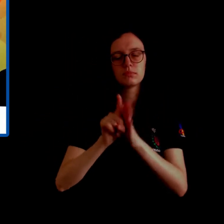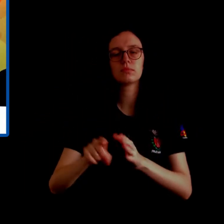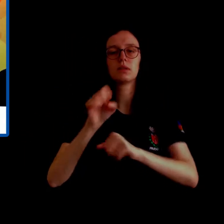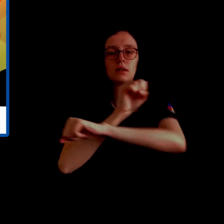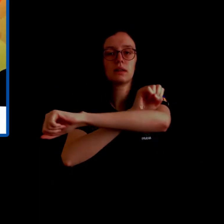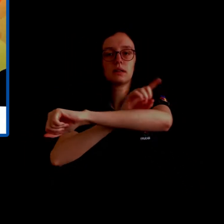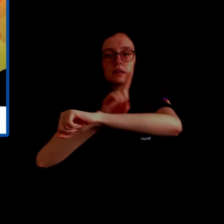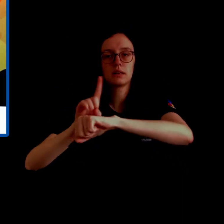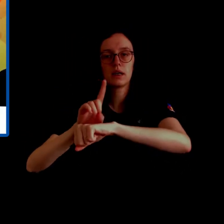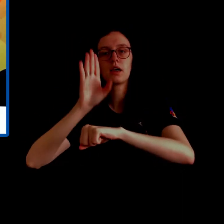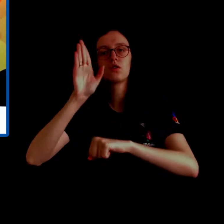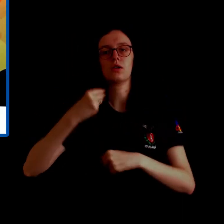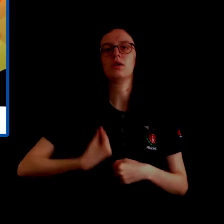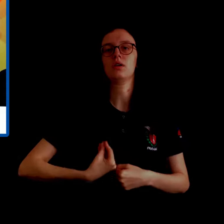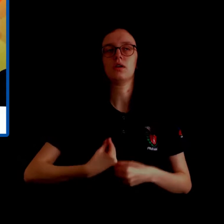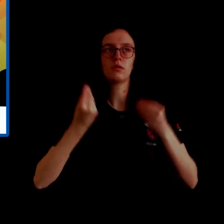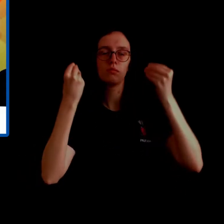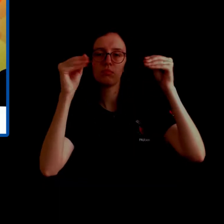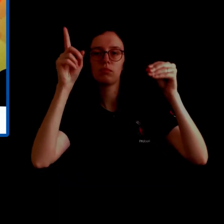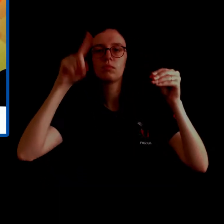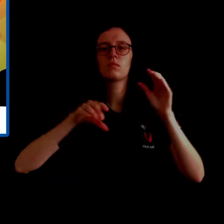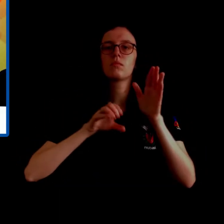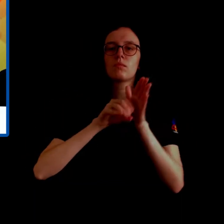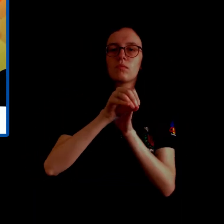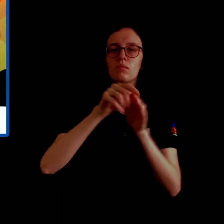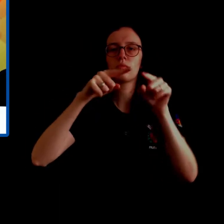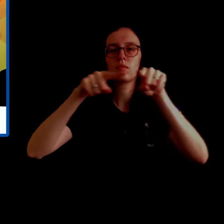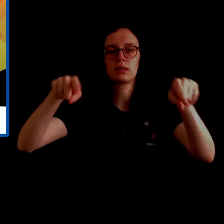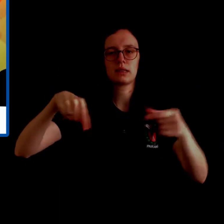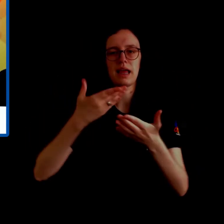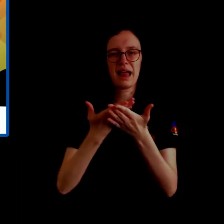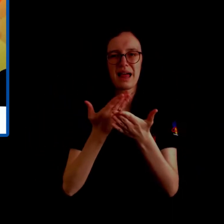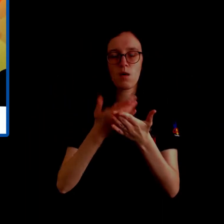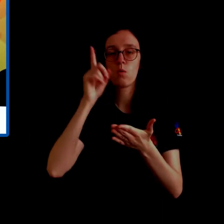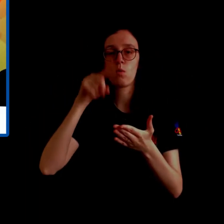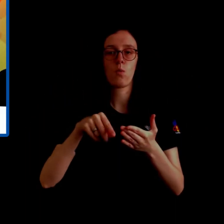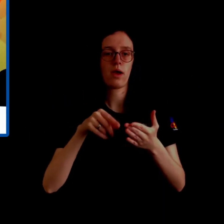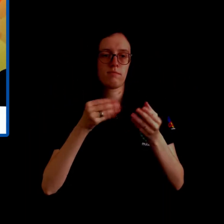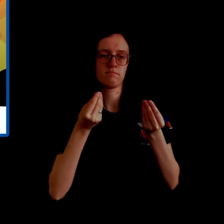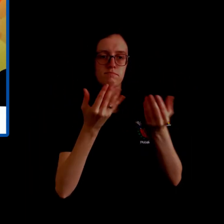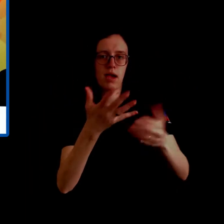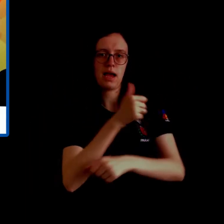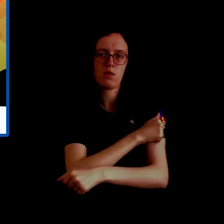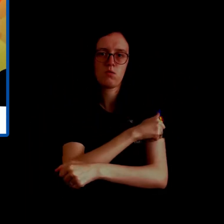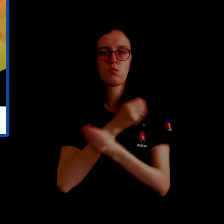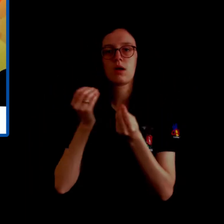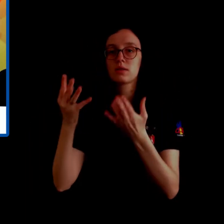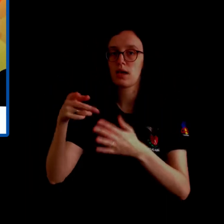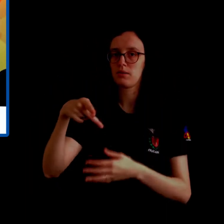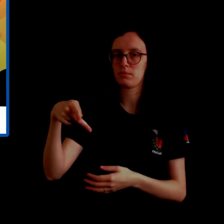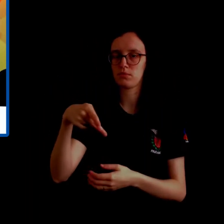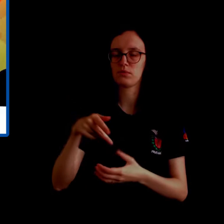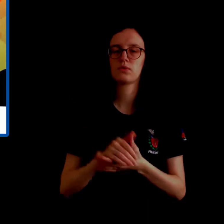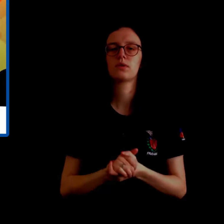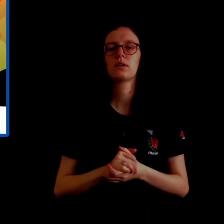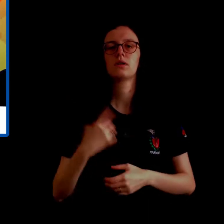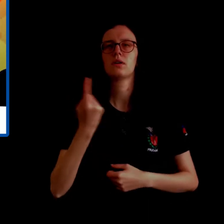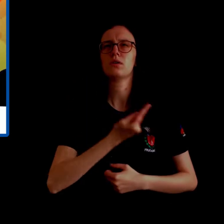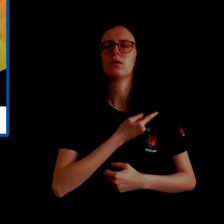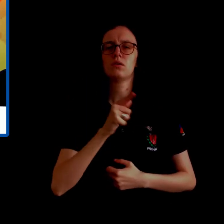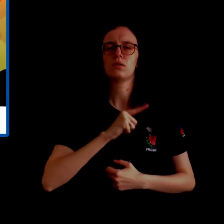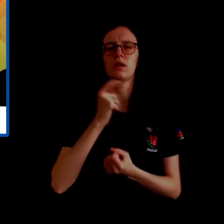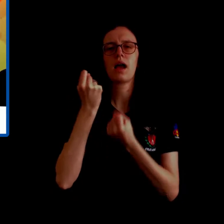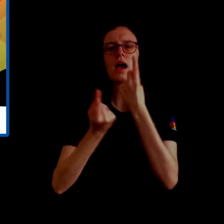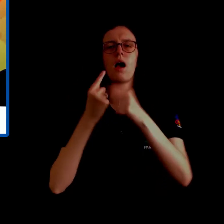CED está colocando no Classroom dos alunos e dos professores, tá certo? Então, nós tivemos